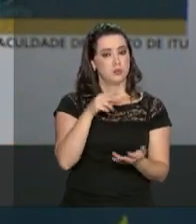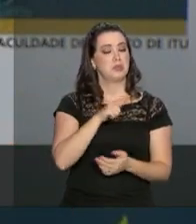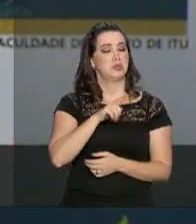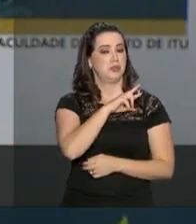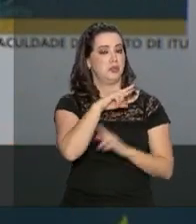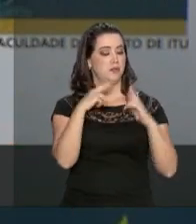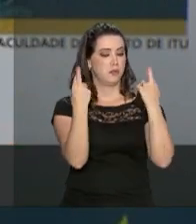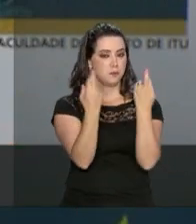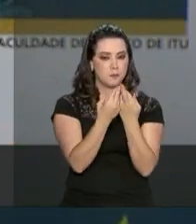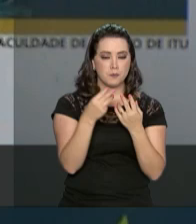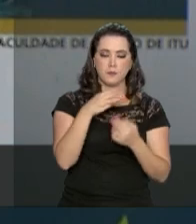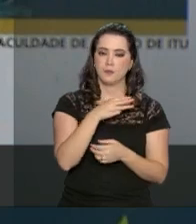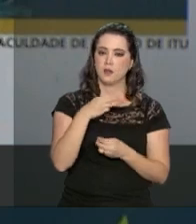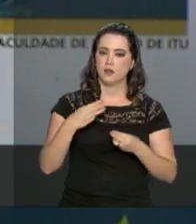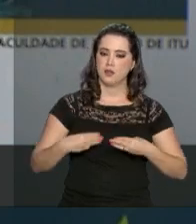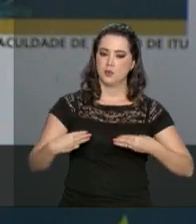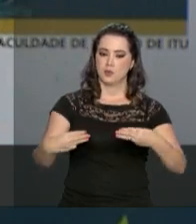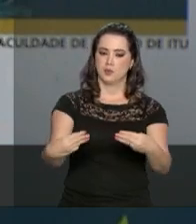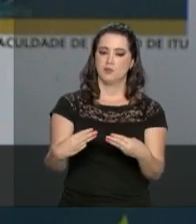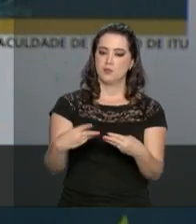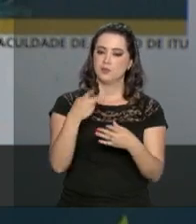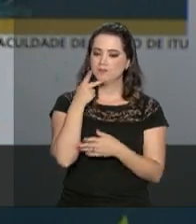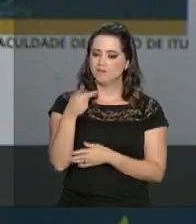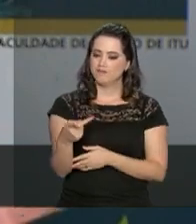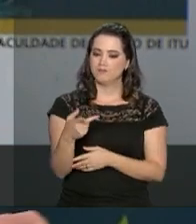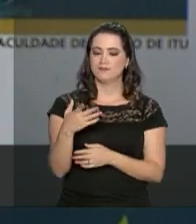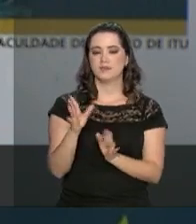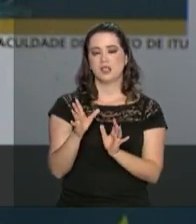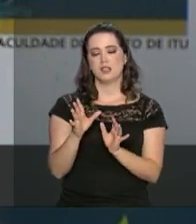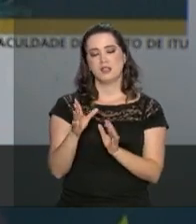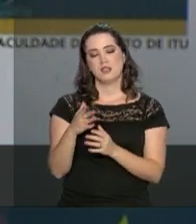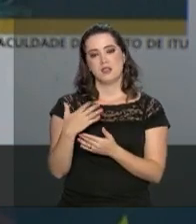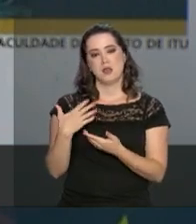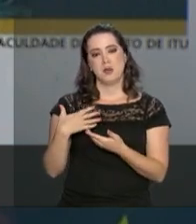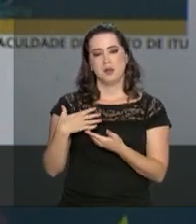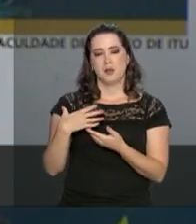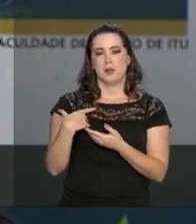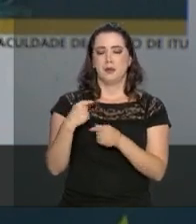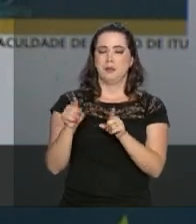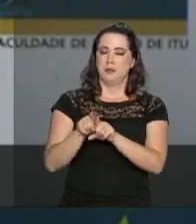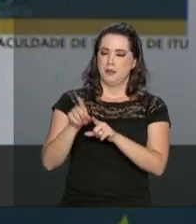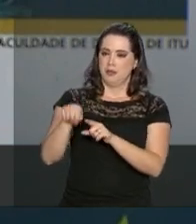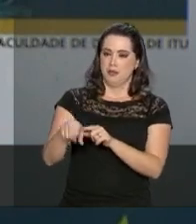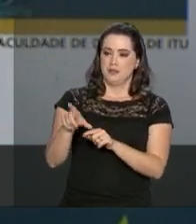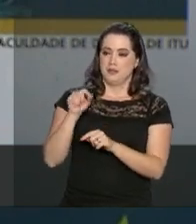Ministério, né, para me despedir também dos ministros, que afinal daqui a alguns dias